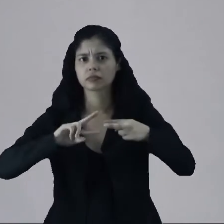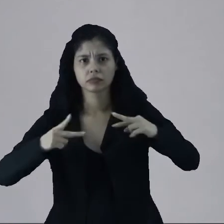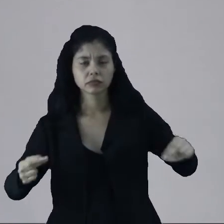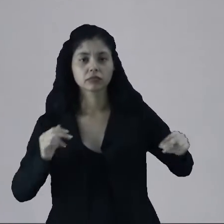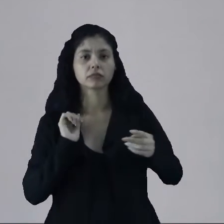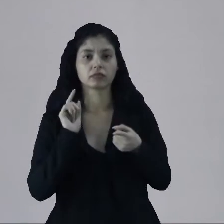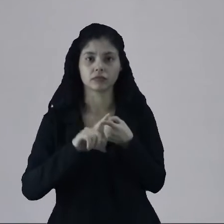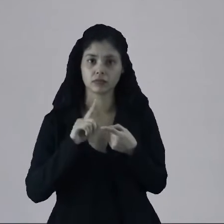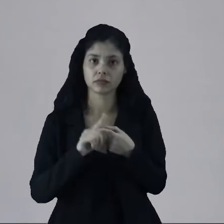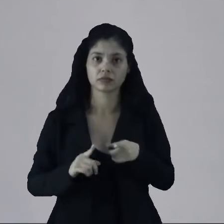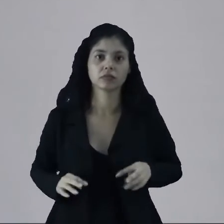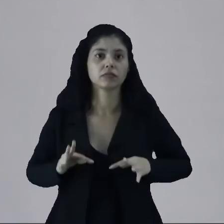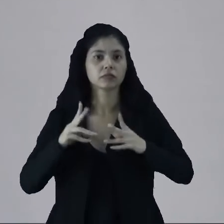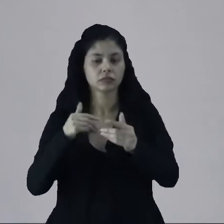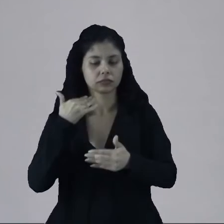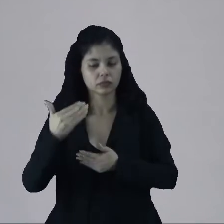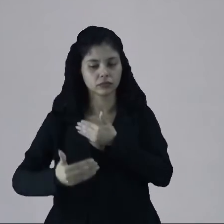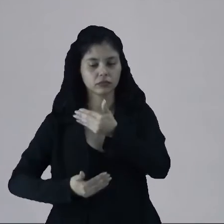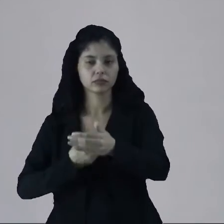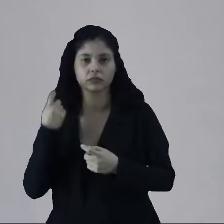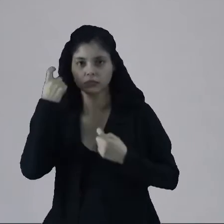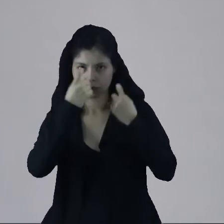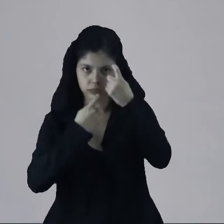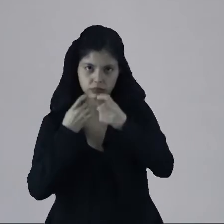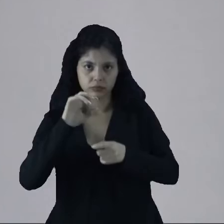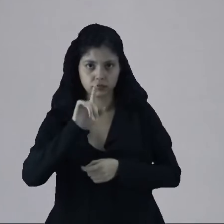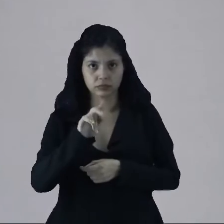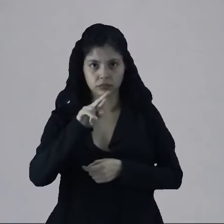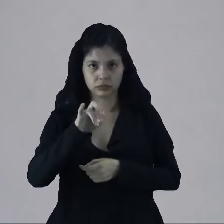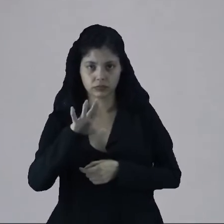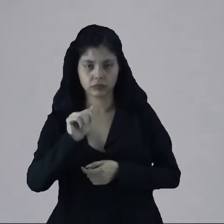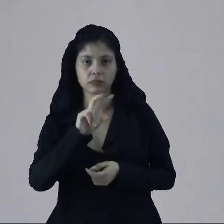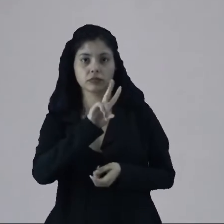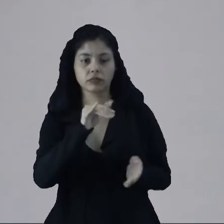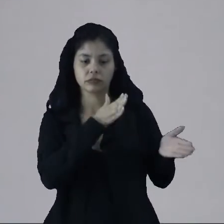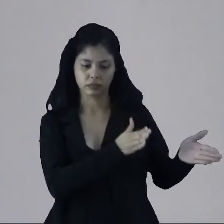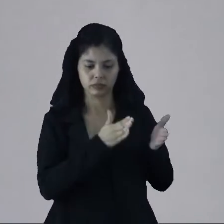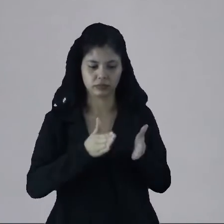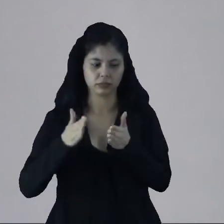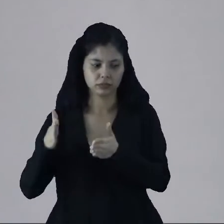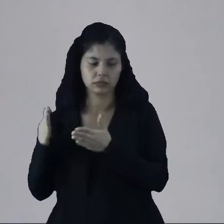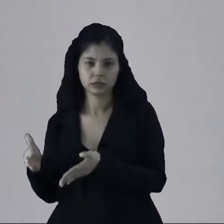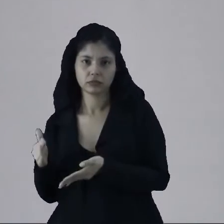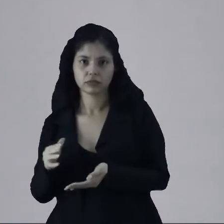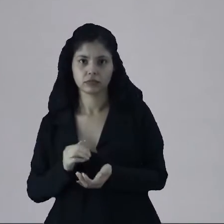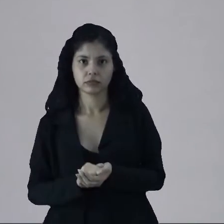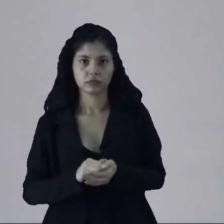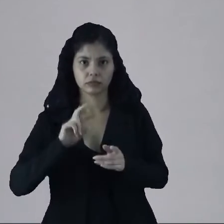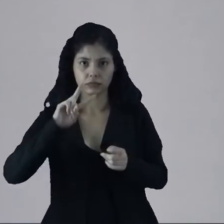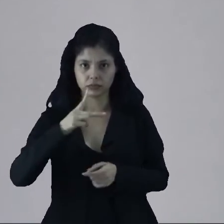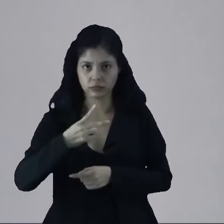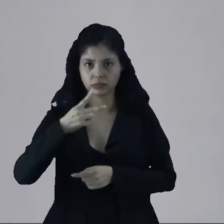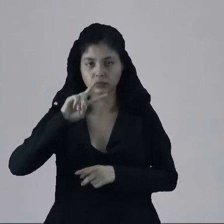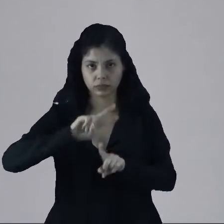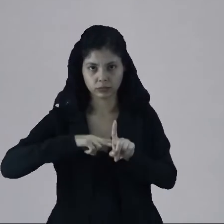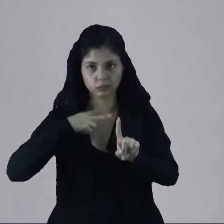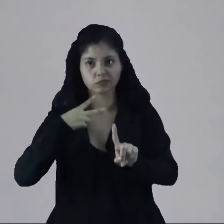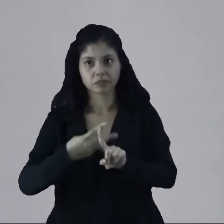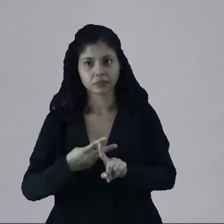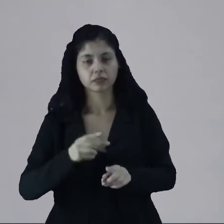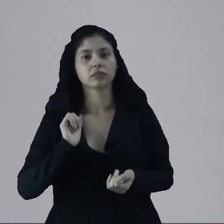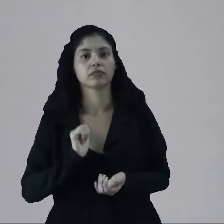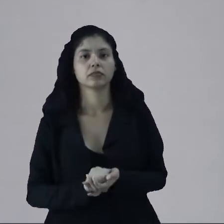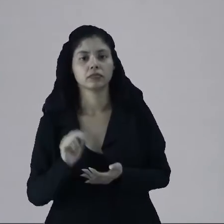professor? Porque todo o processo de expressão gênica vai passar pela duplicação,